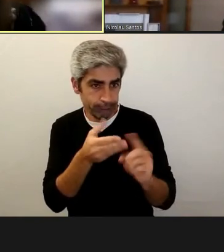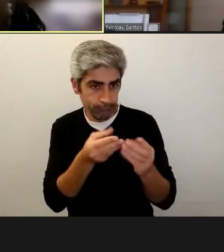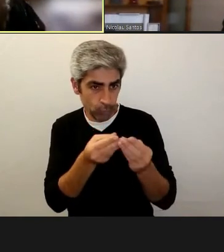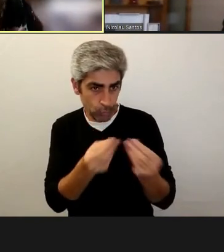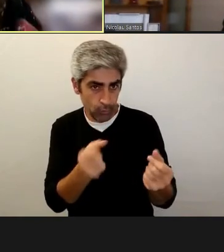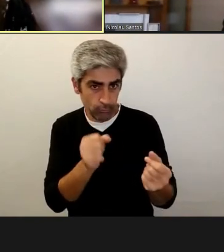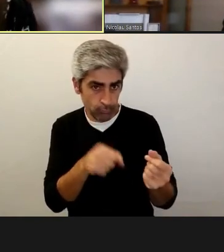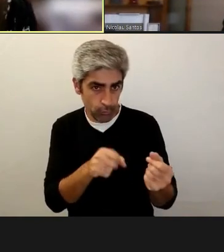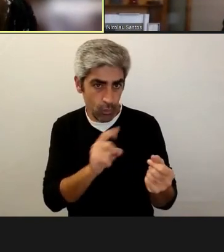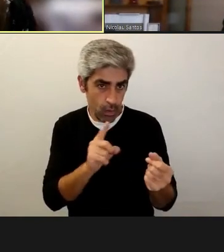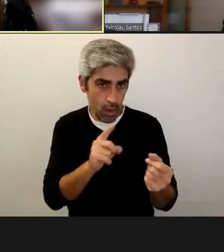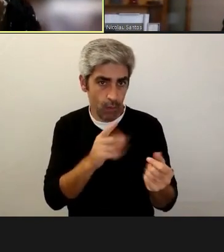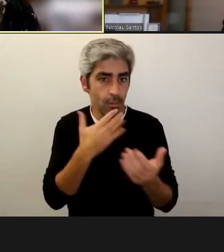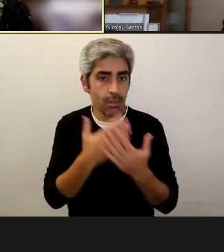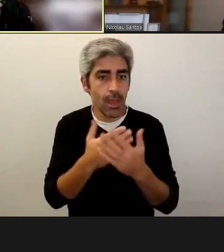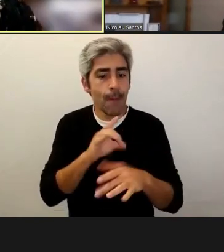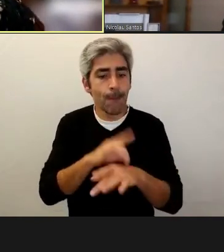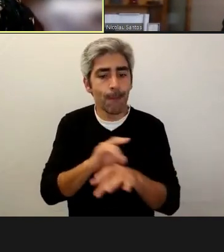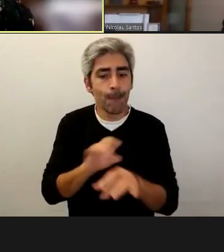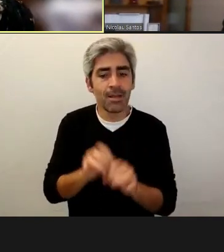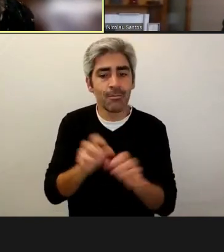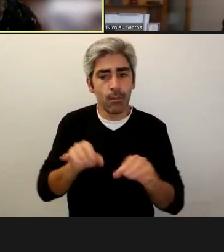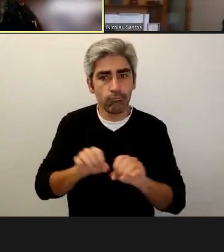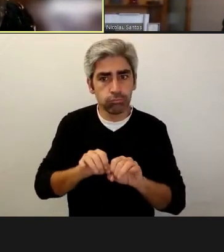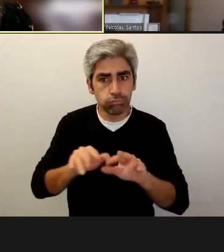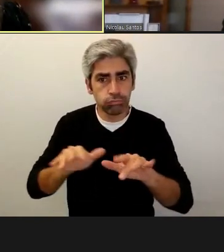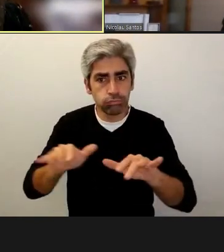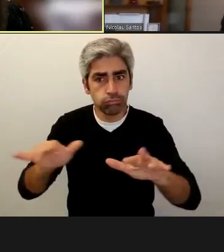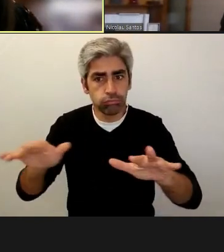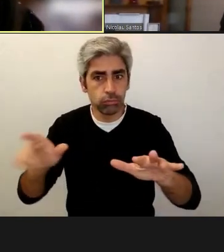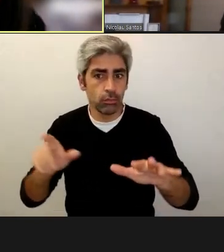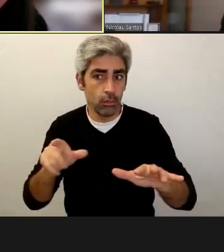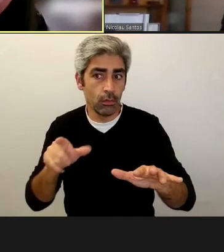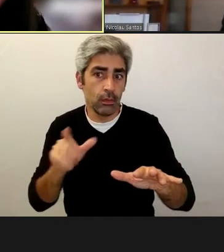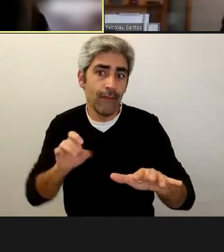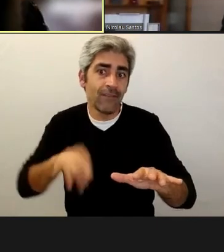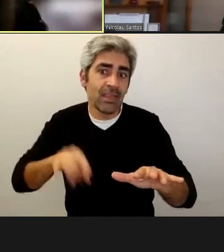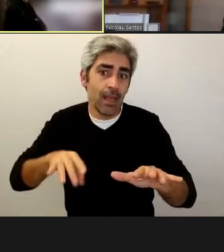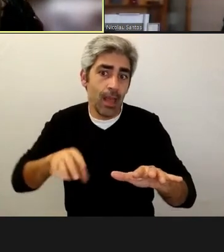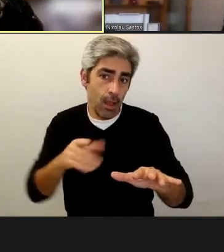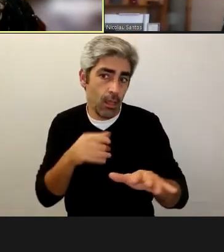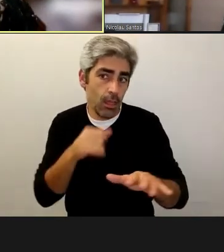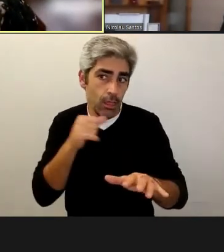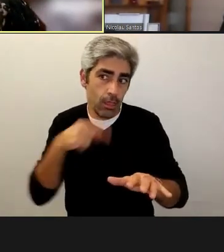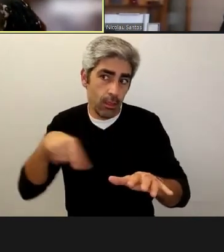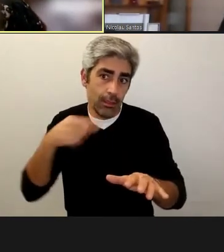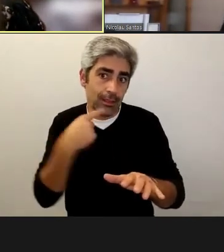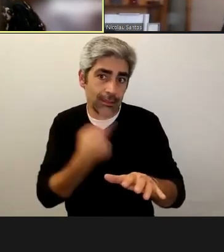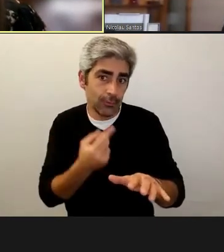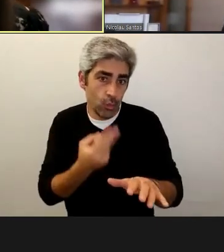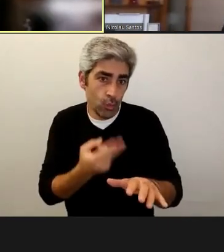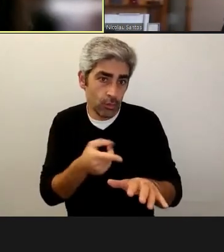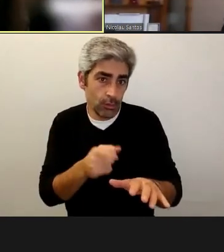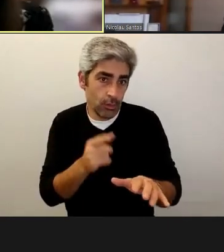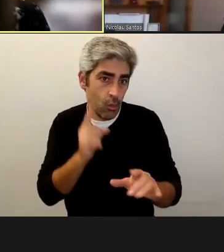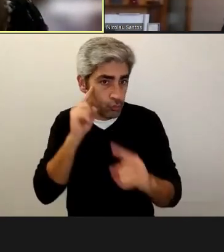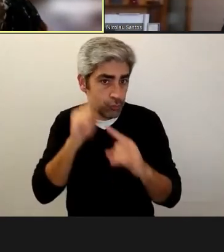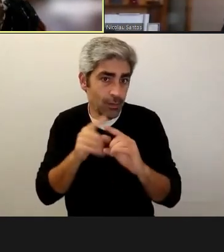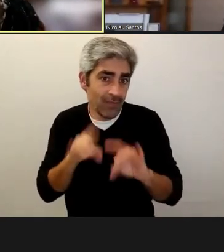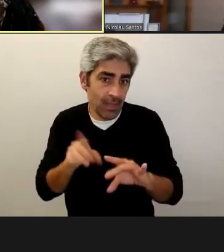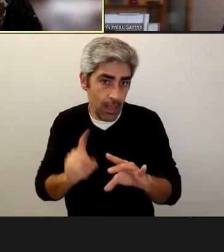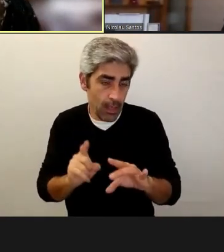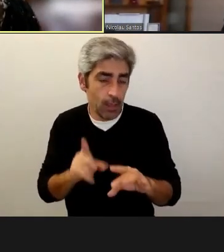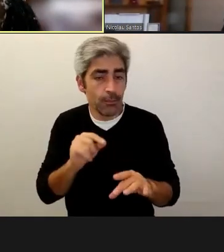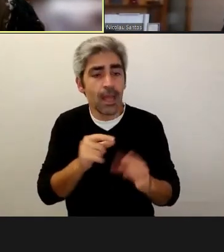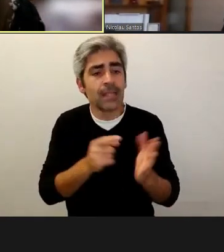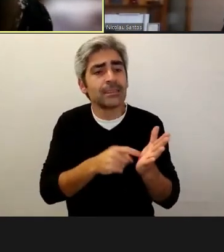contrariar a disseminação da pandemia. Estou a pensar num argumento que muitas vezes é utilizado neste contexto. Pode-se testar também a questão da necessidade, não